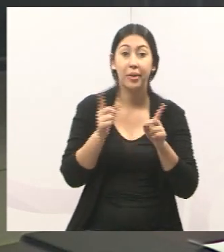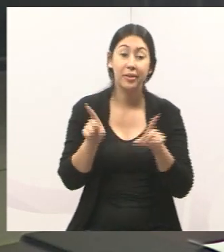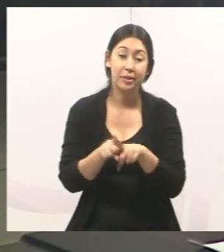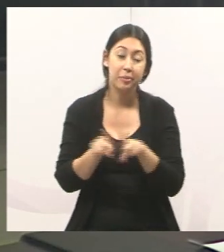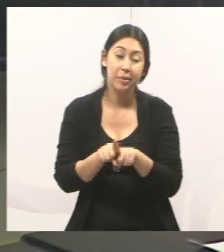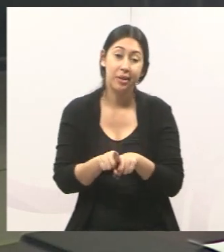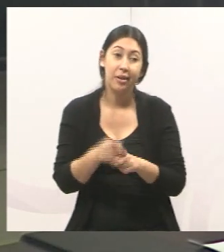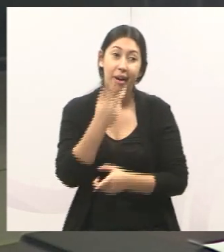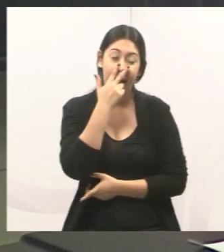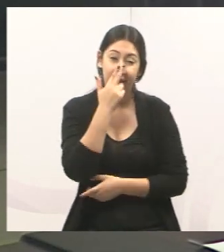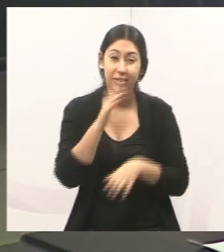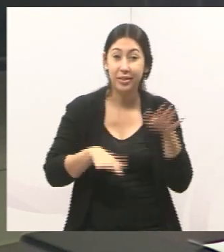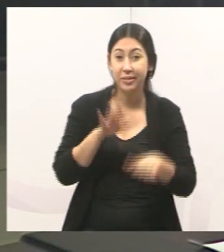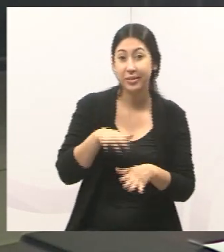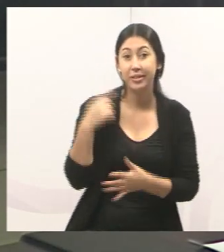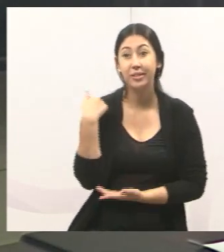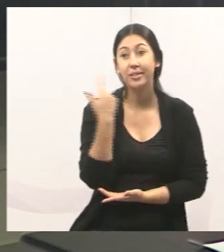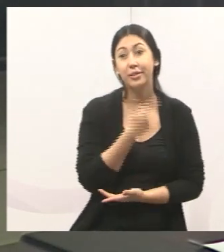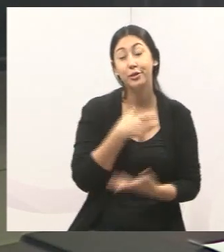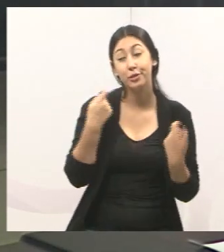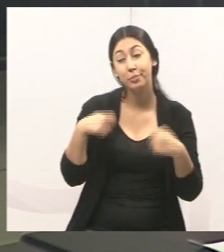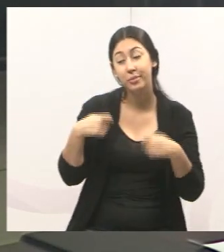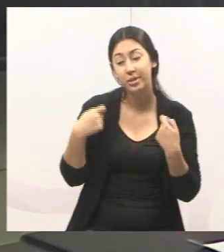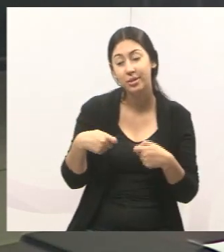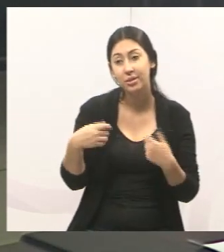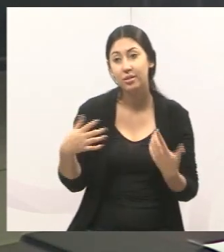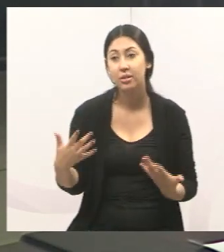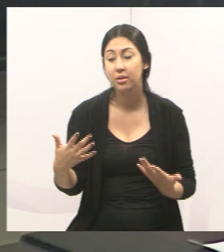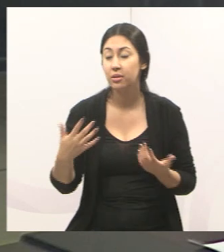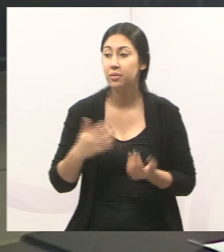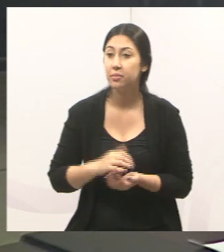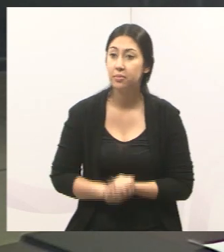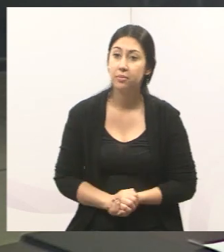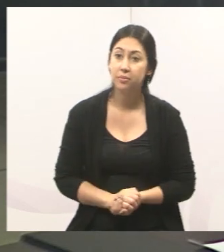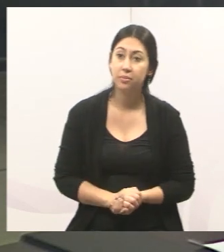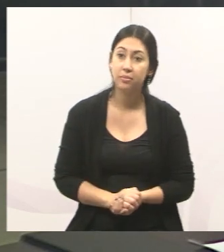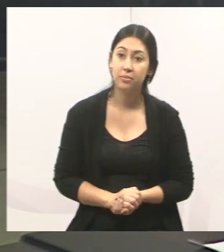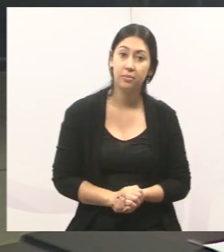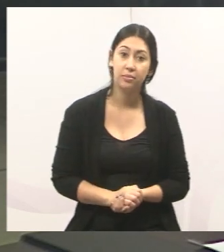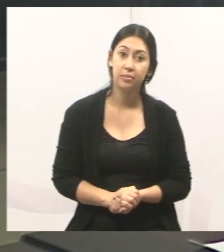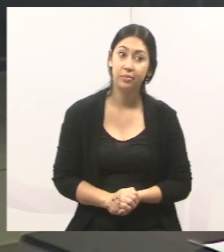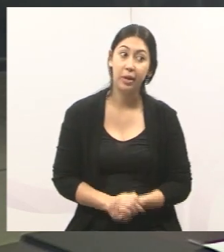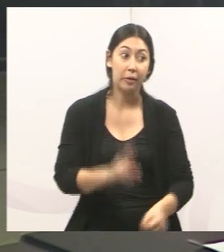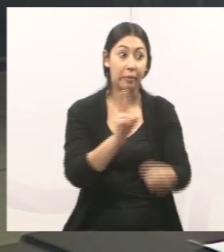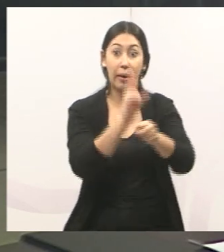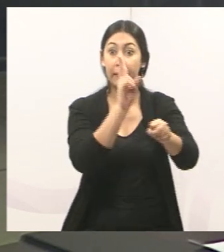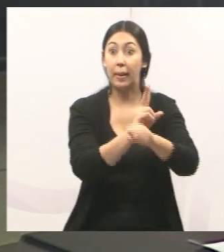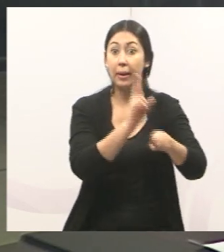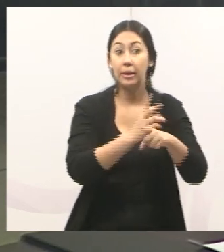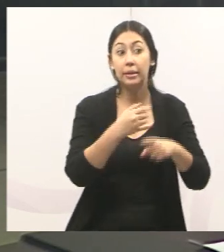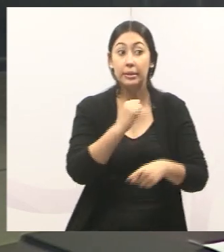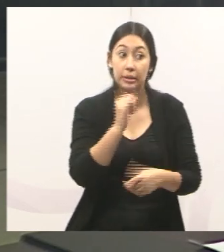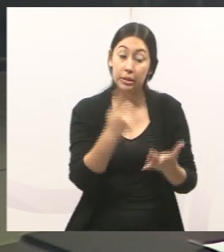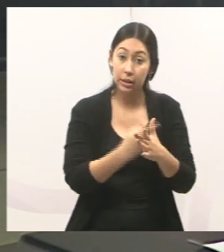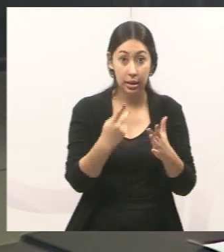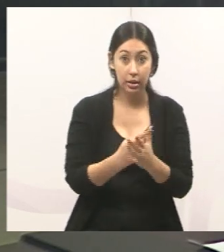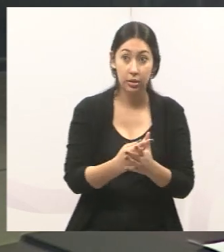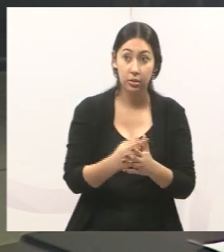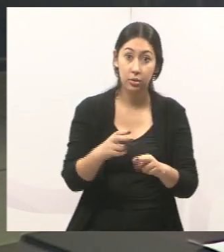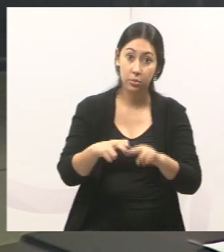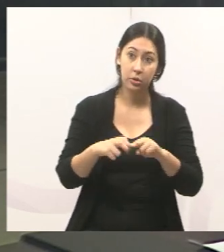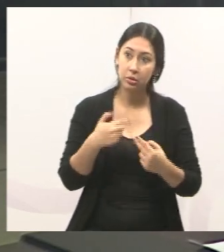que chega um determinado ponto que a gente precisa não ficar fazendo defesa daquilo que é indefensável. Portanto,